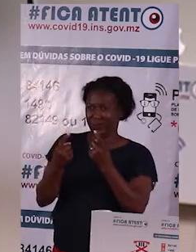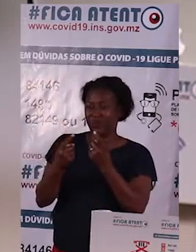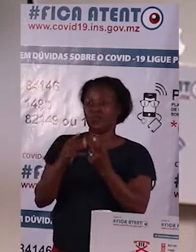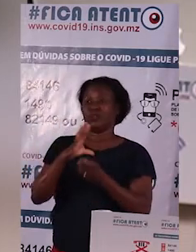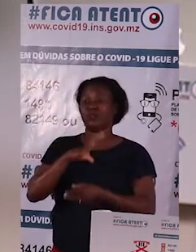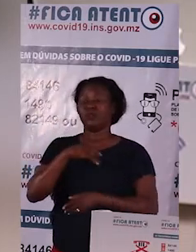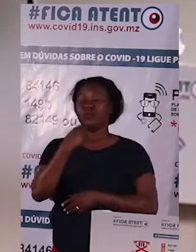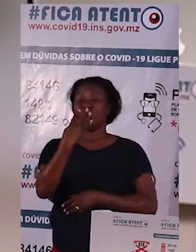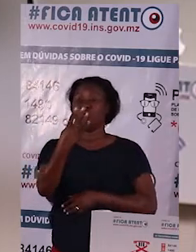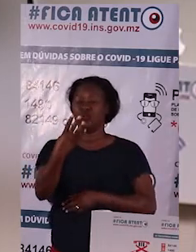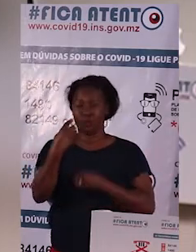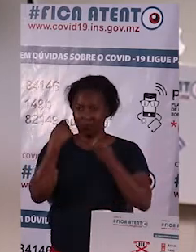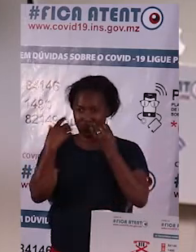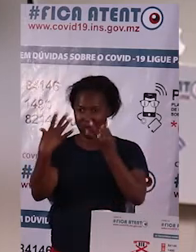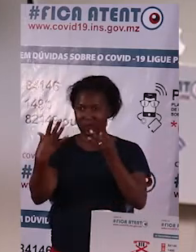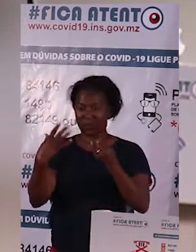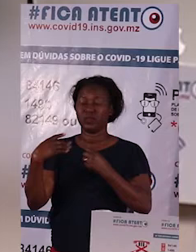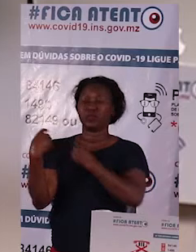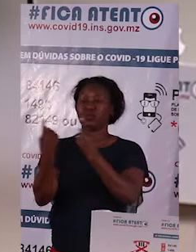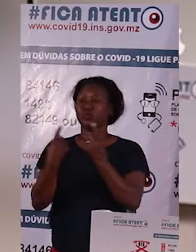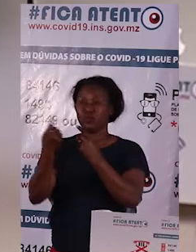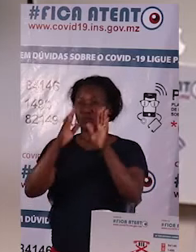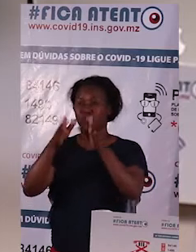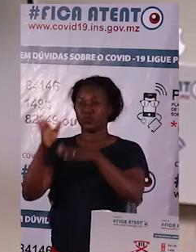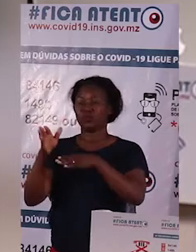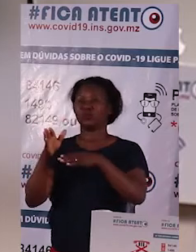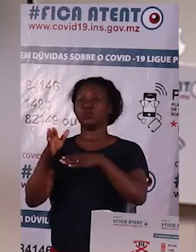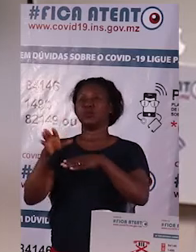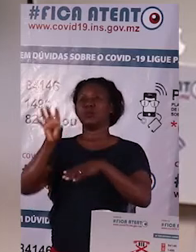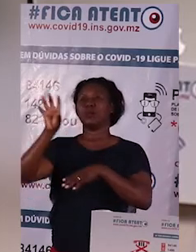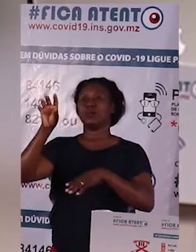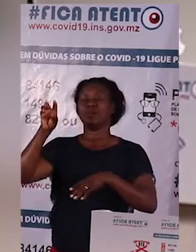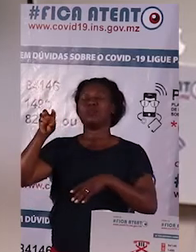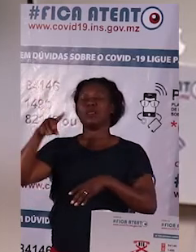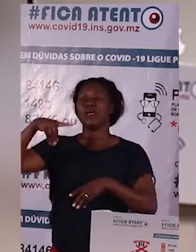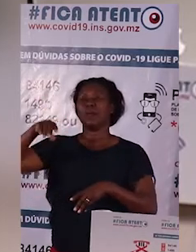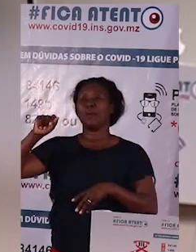47 casos no distrito de Palma e temos 7 casos em Pemba.